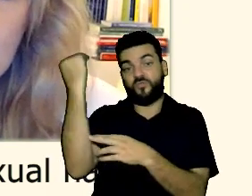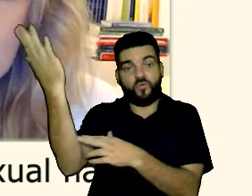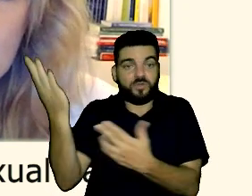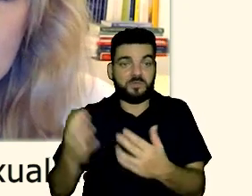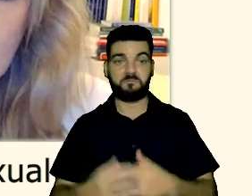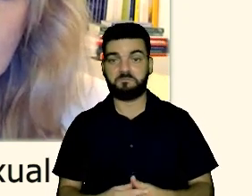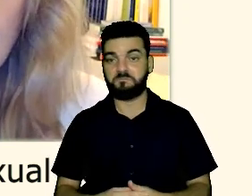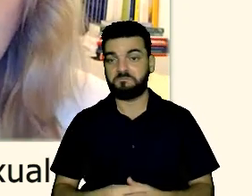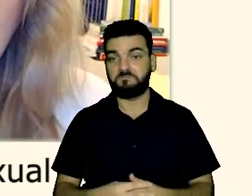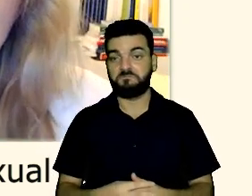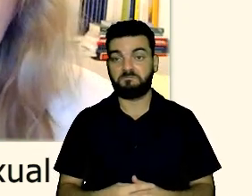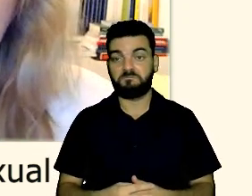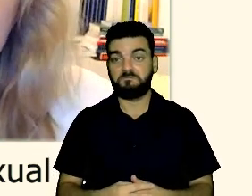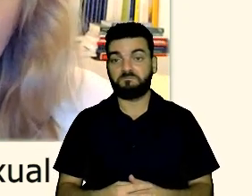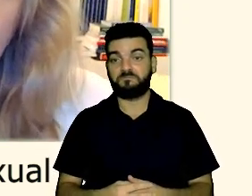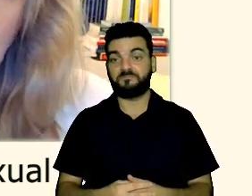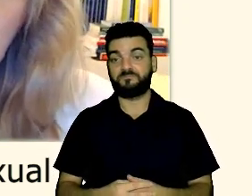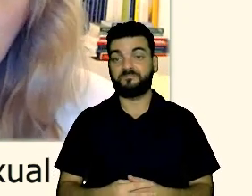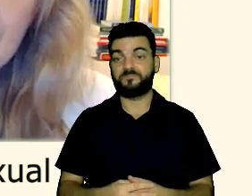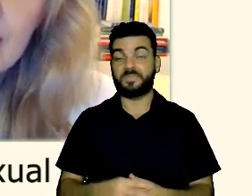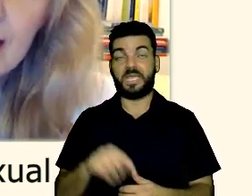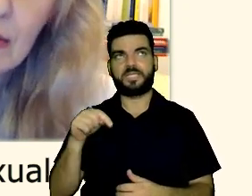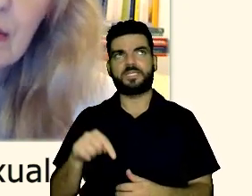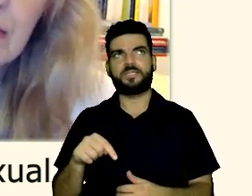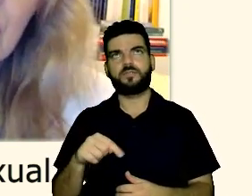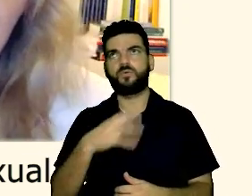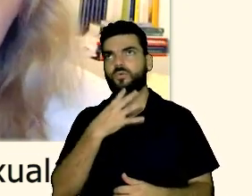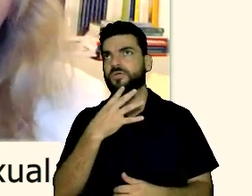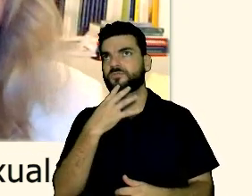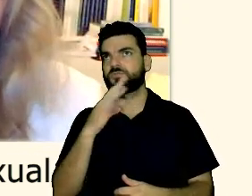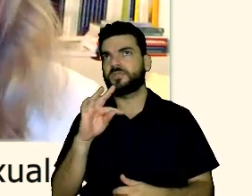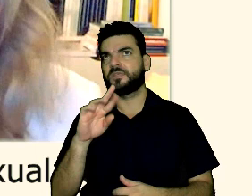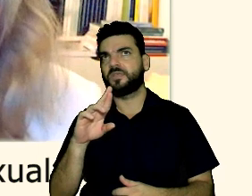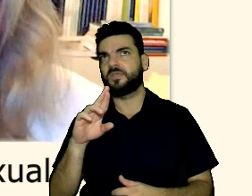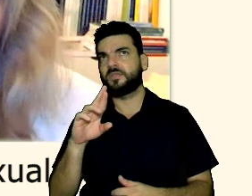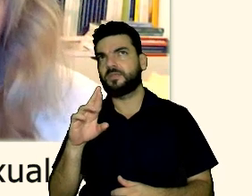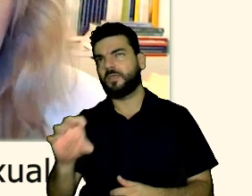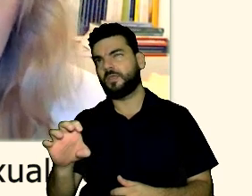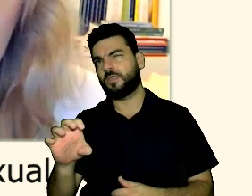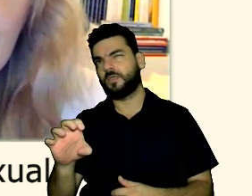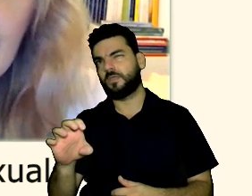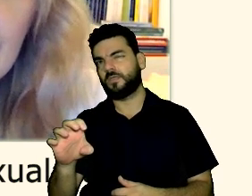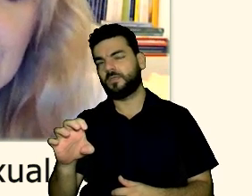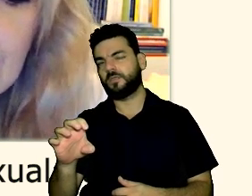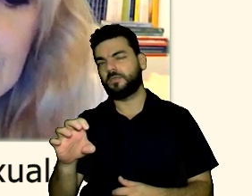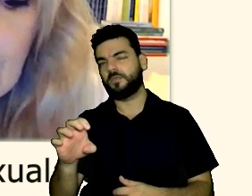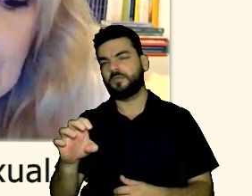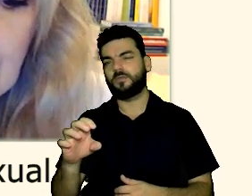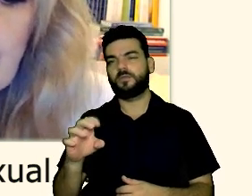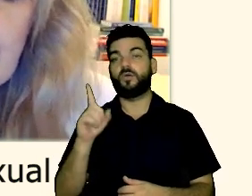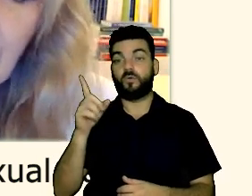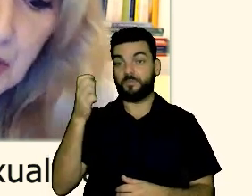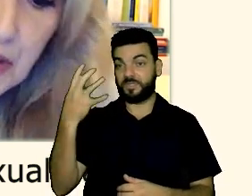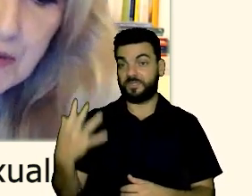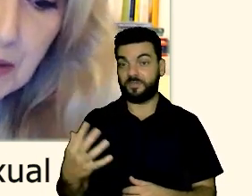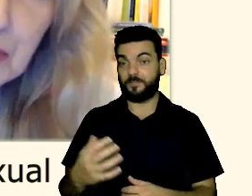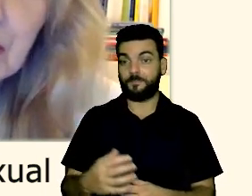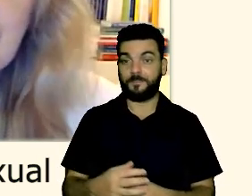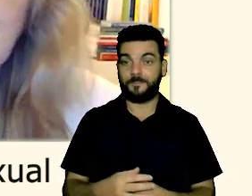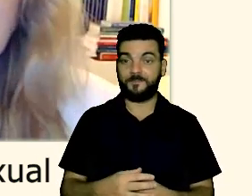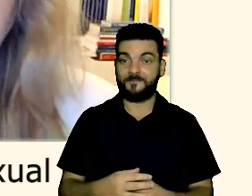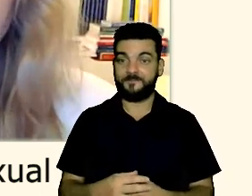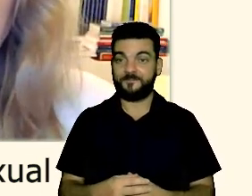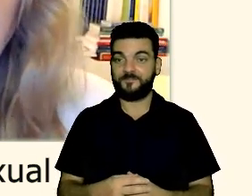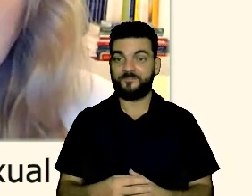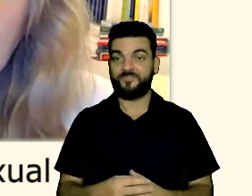reconhecimento da vulnerabilidade, de buscar caminhos que pode ser dentro ou fora do mundo do trabalho. E nós